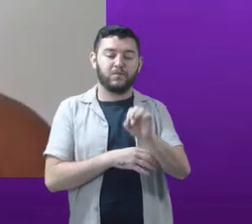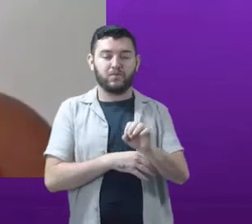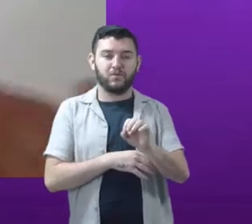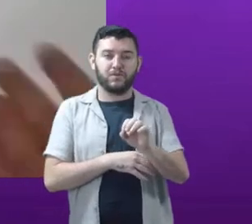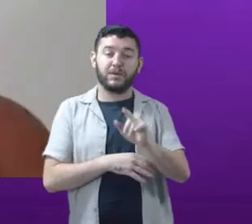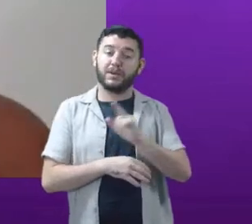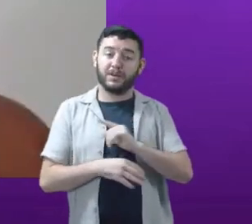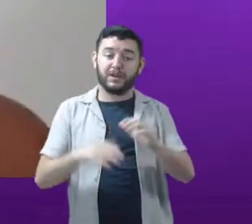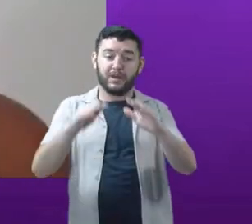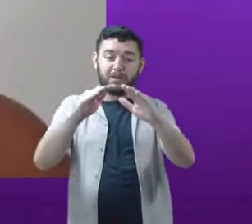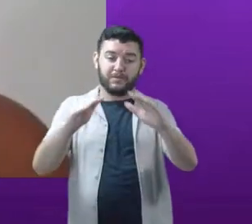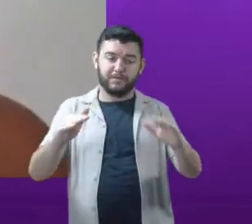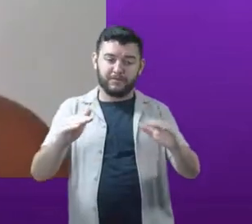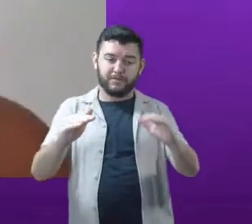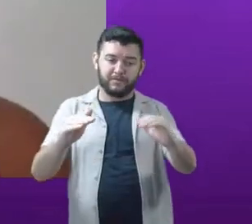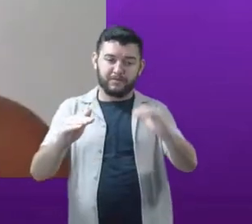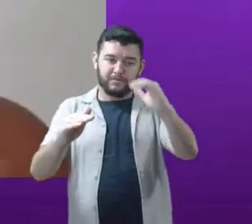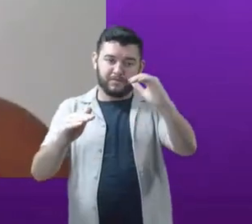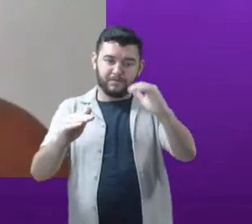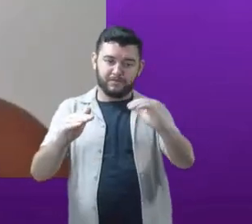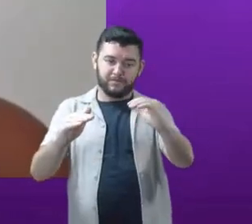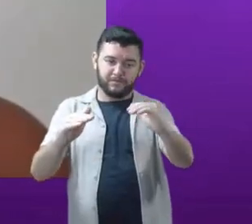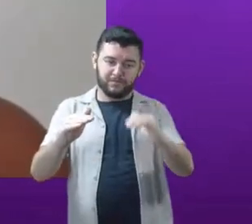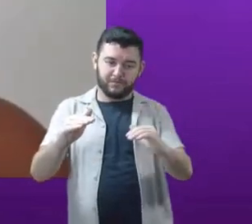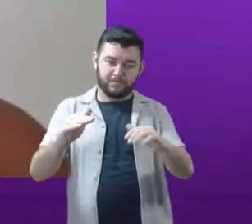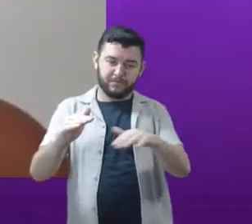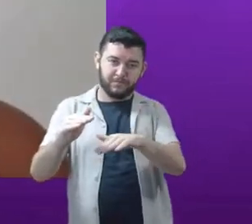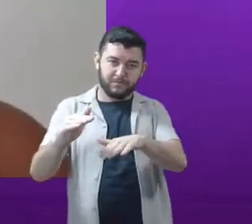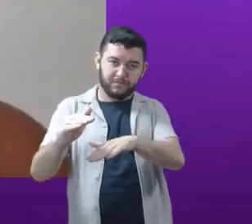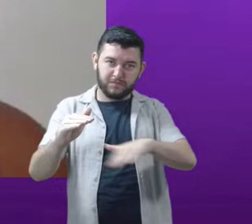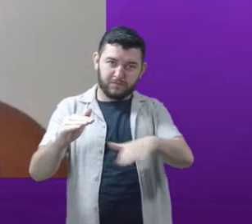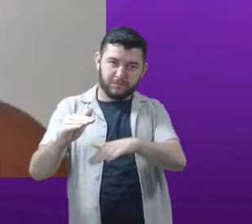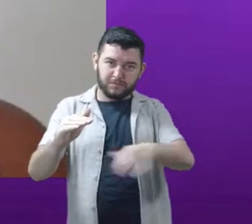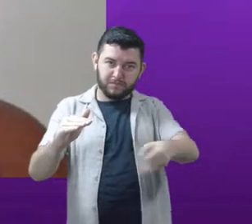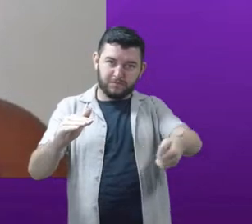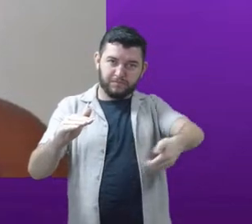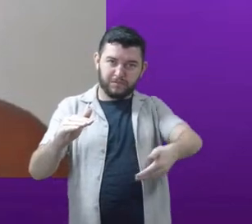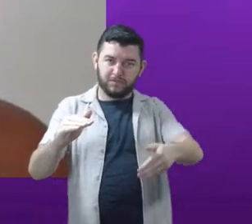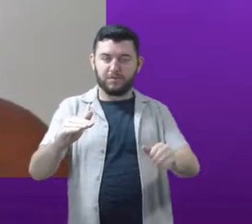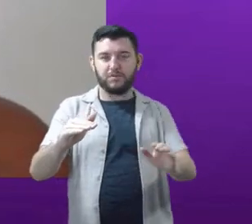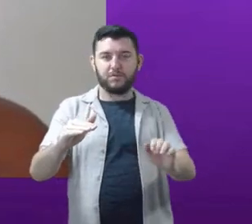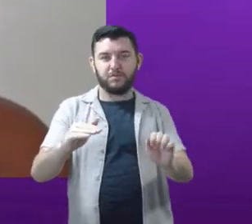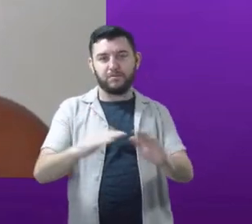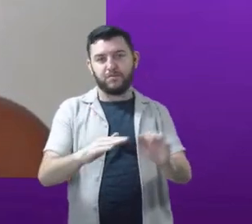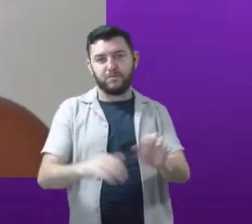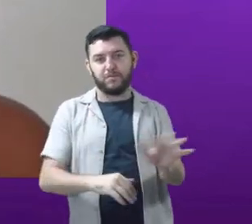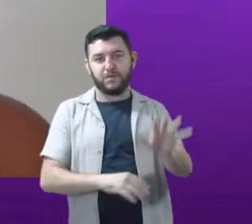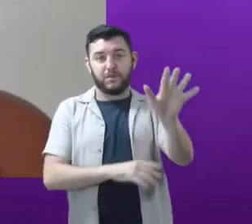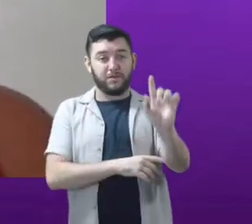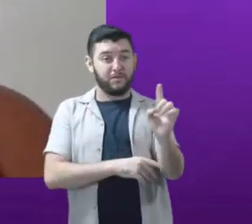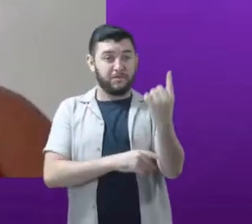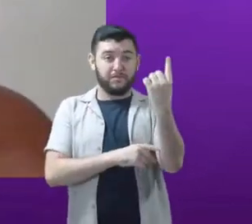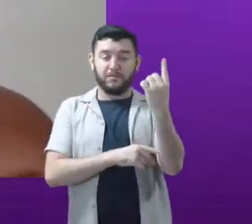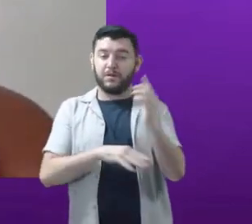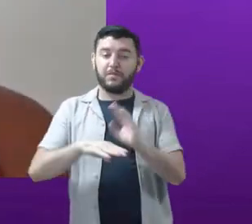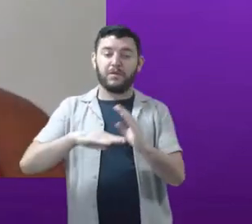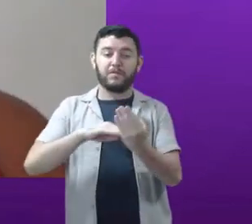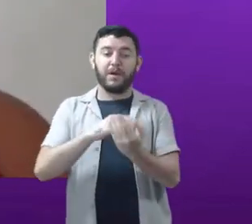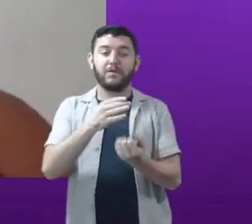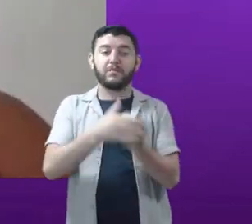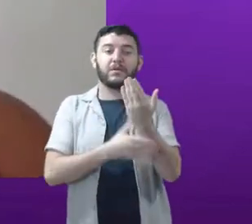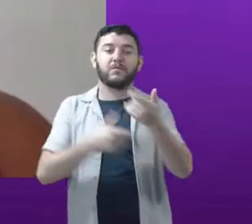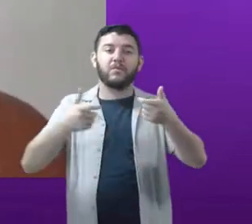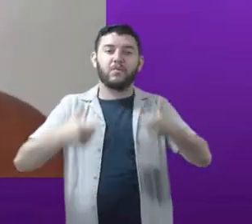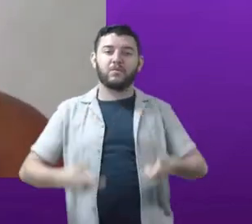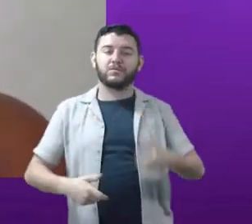periferia. Isso aconteceu também com esse bairro, que é o primeiro bairro de Maceió, é um bairro histórico, né? E,